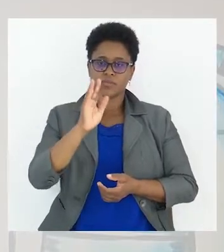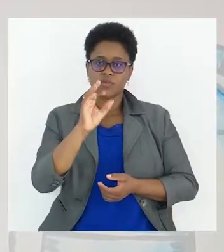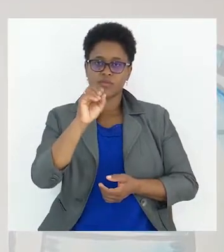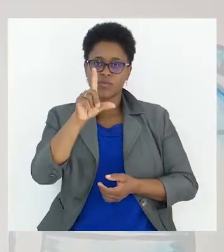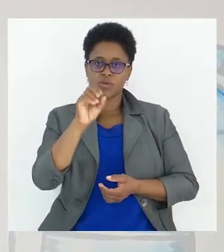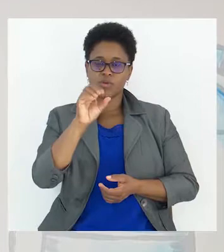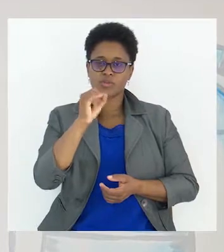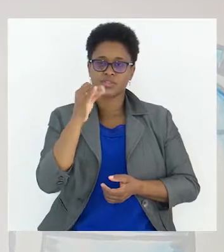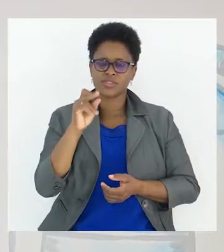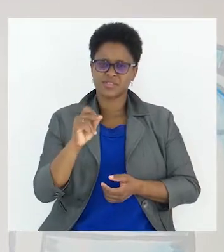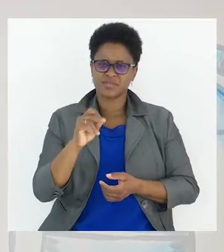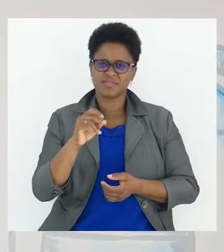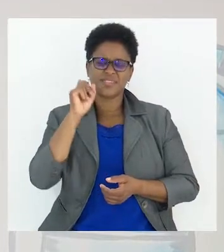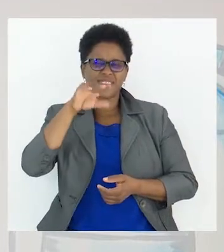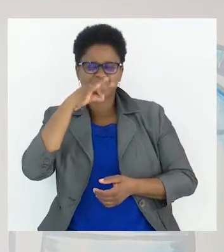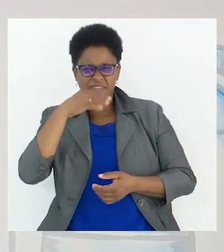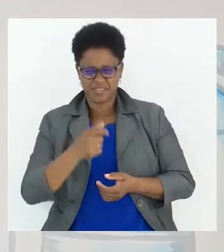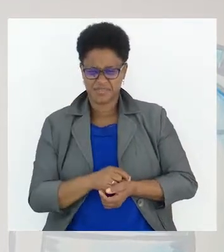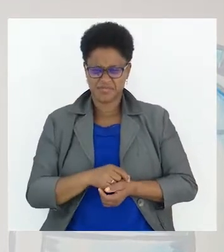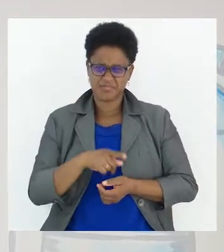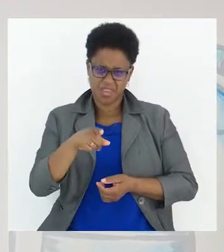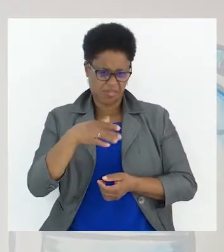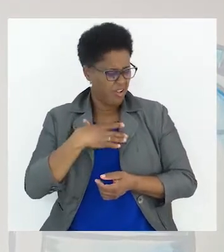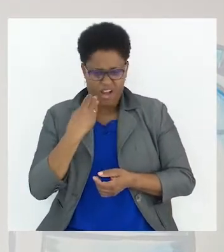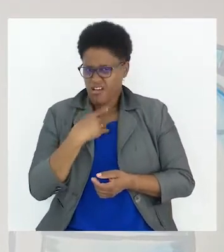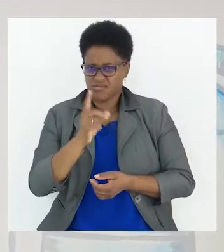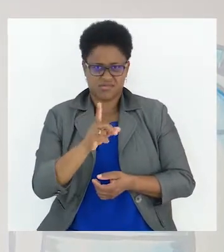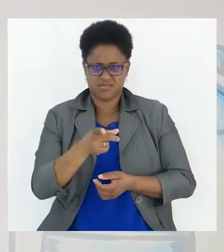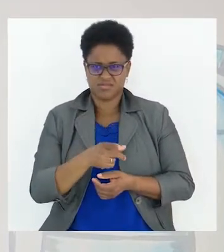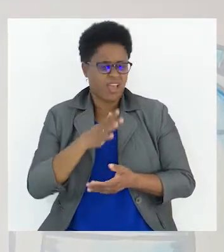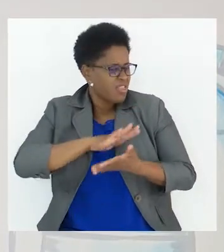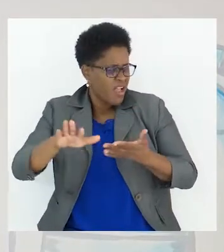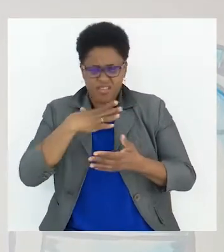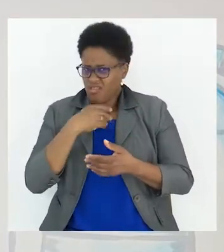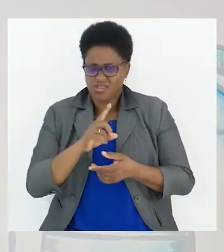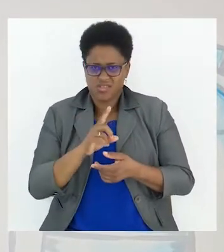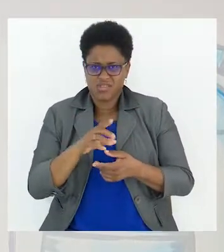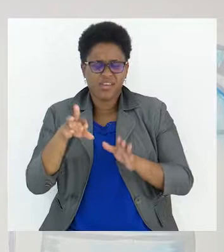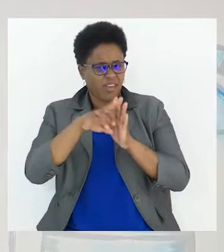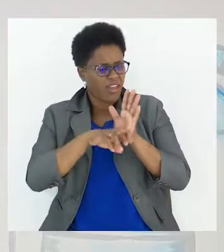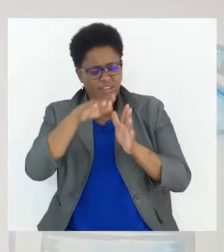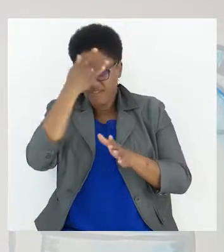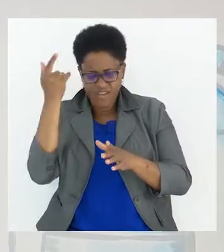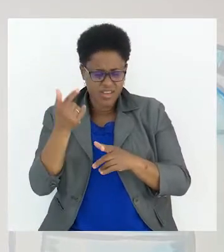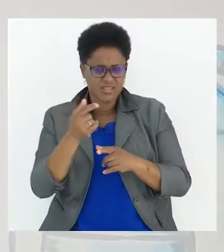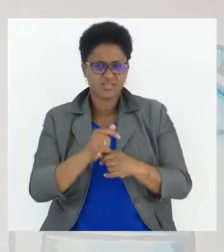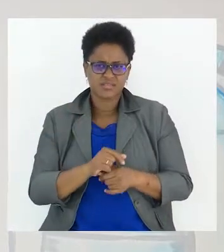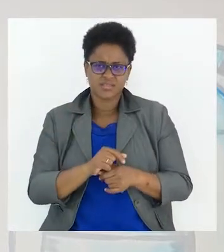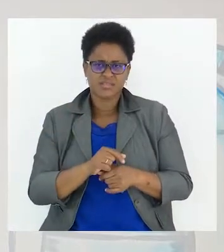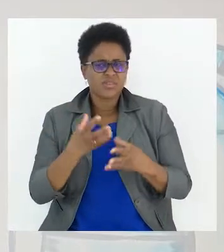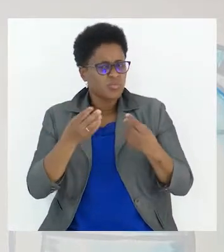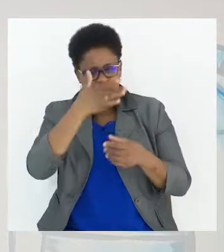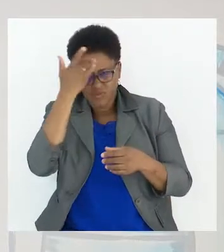dizia, morfologia, eu detesto isto. Mas não é nada de detestar. É rei de simples e fácil. É só